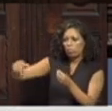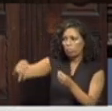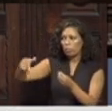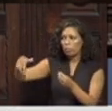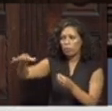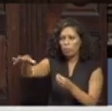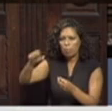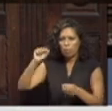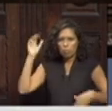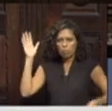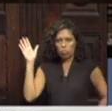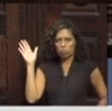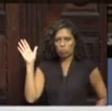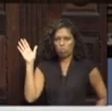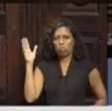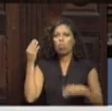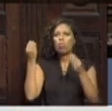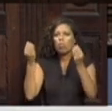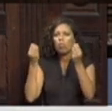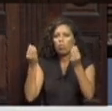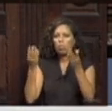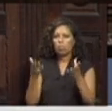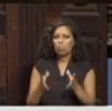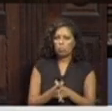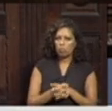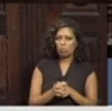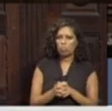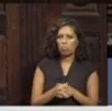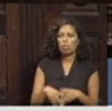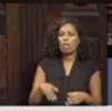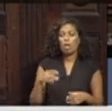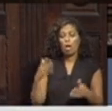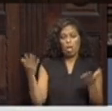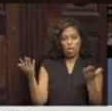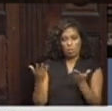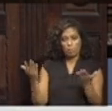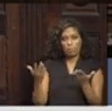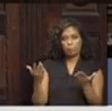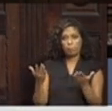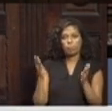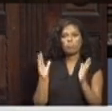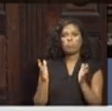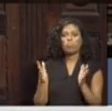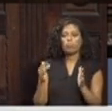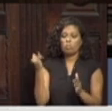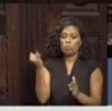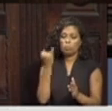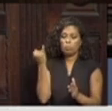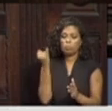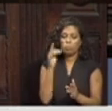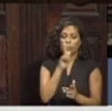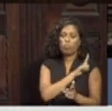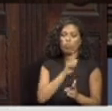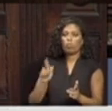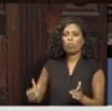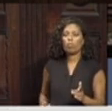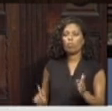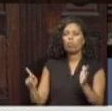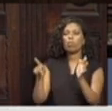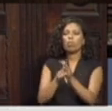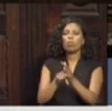operarem, nós não temos como sonhar sair do crime. Se a Polícia Militar do Estado do Rio de Janeiro não voltar a ter recursos para